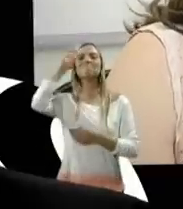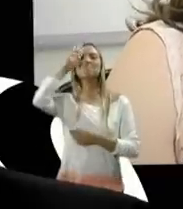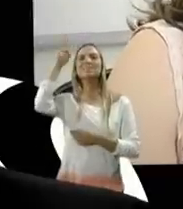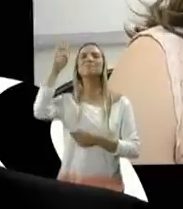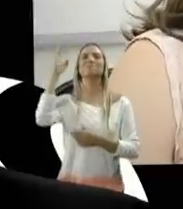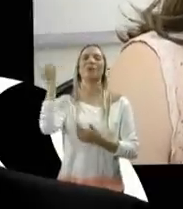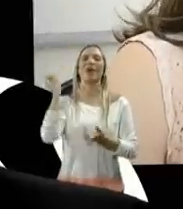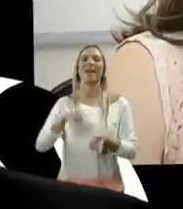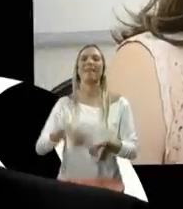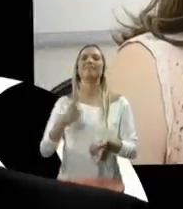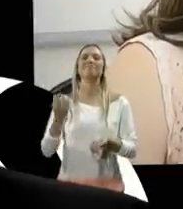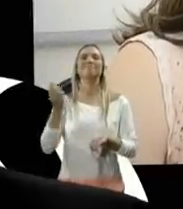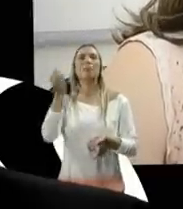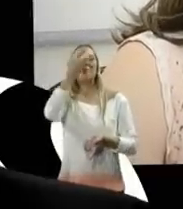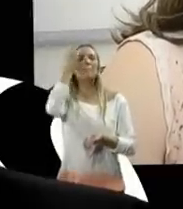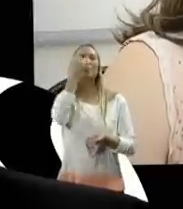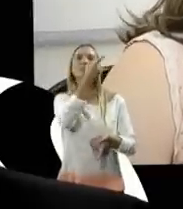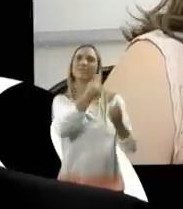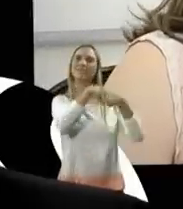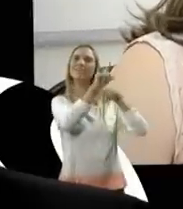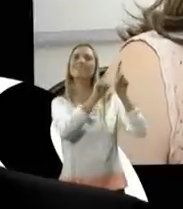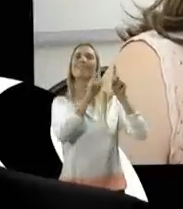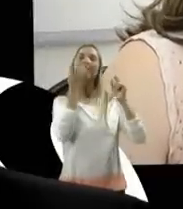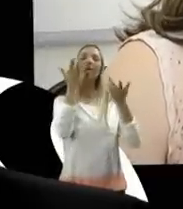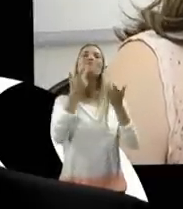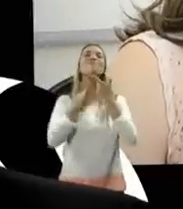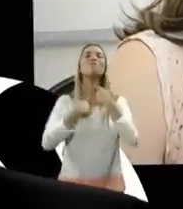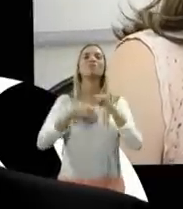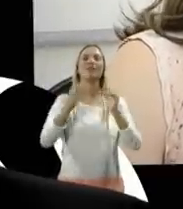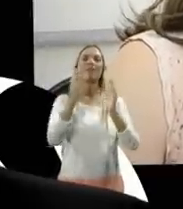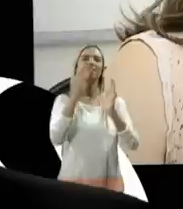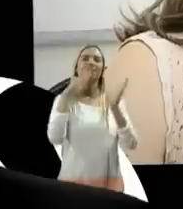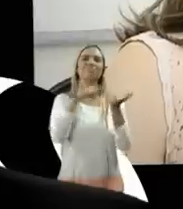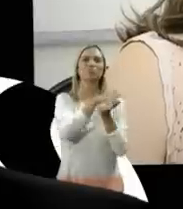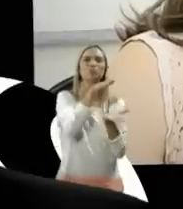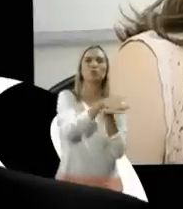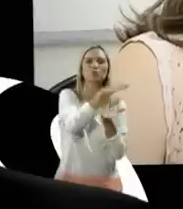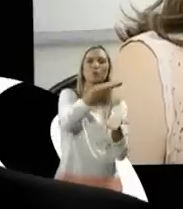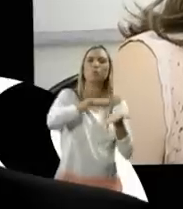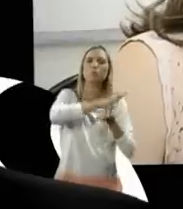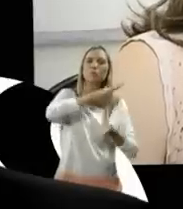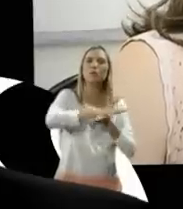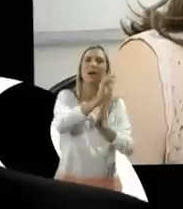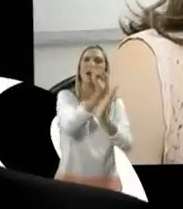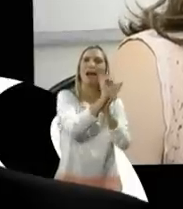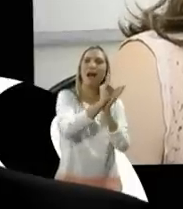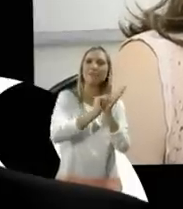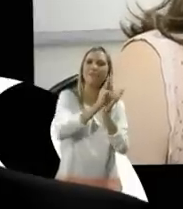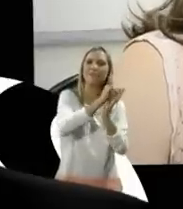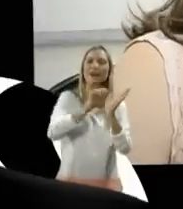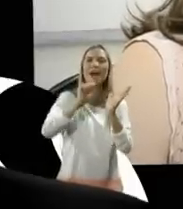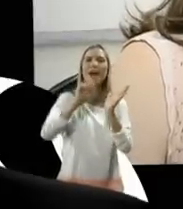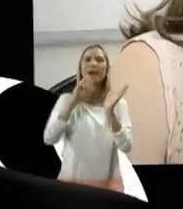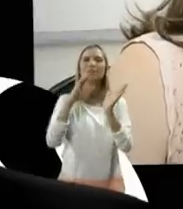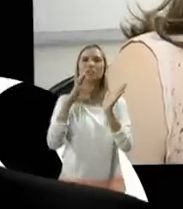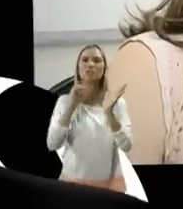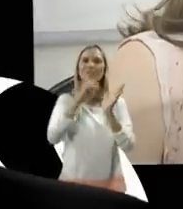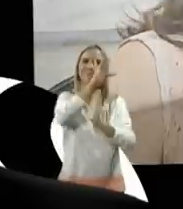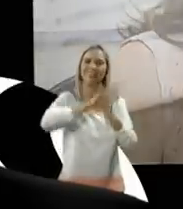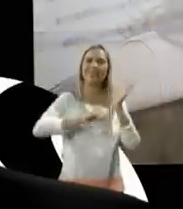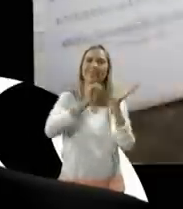o desenvolvimento para fazer a publicação do artigo. Estamos em discussão para saber qual que é a